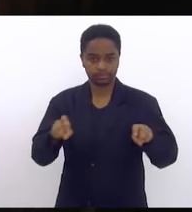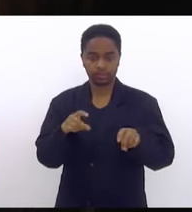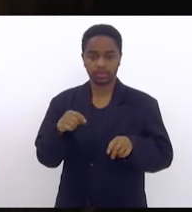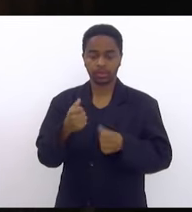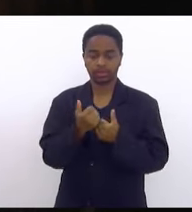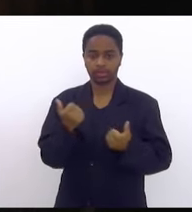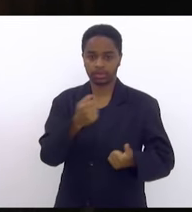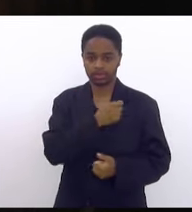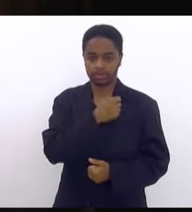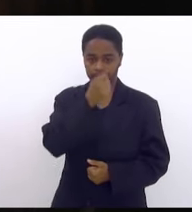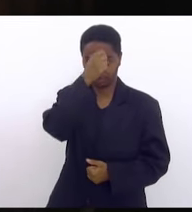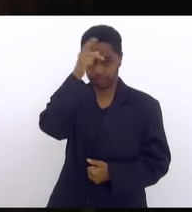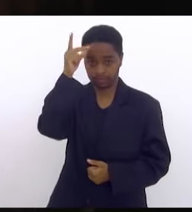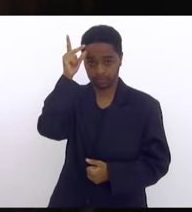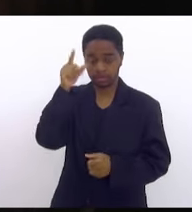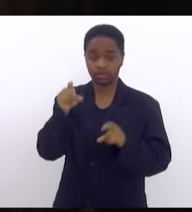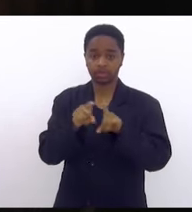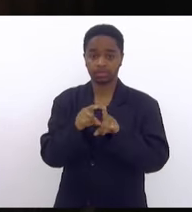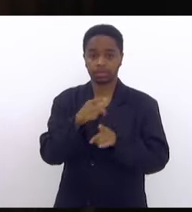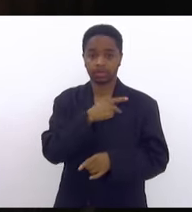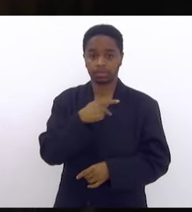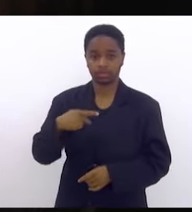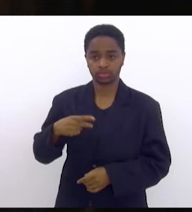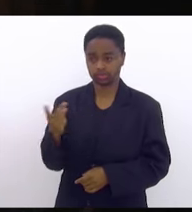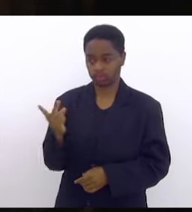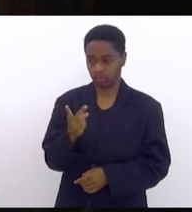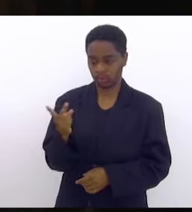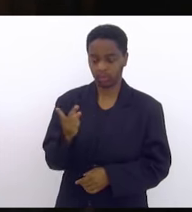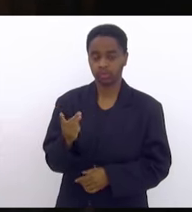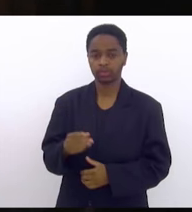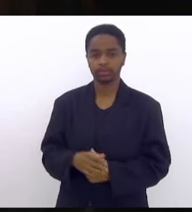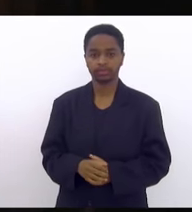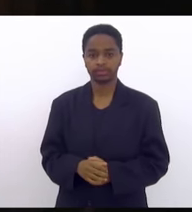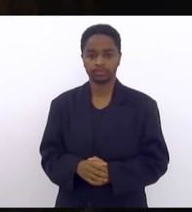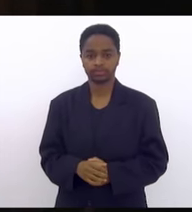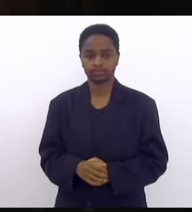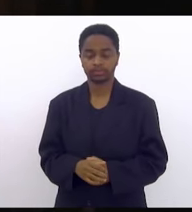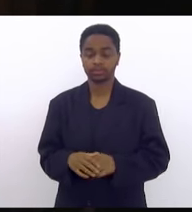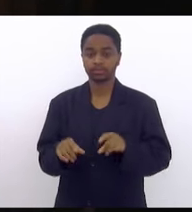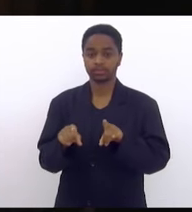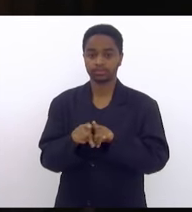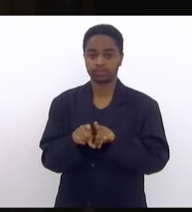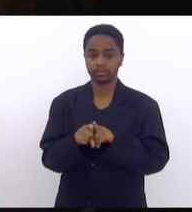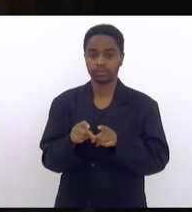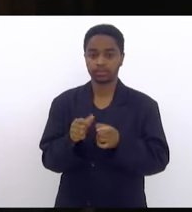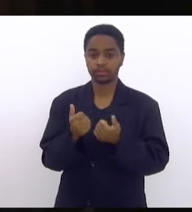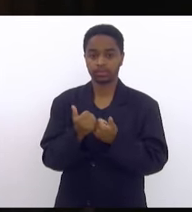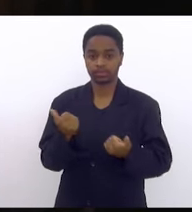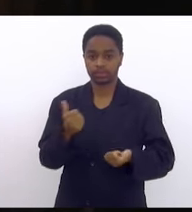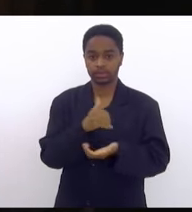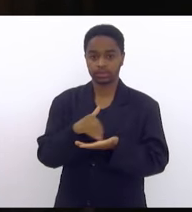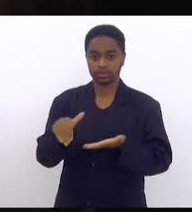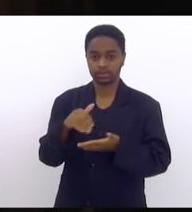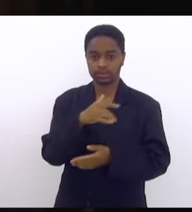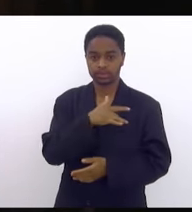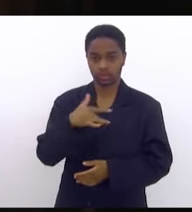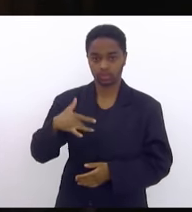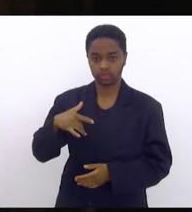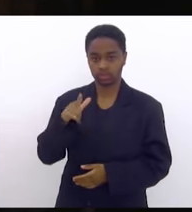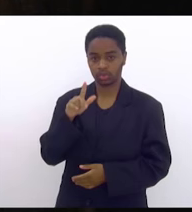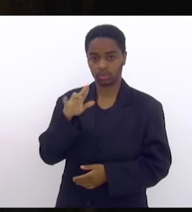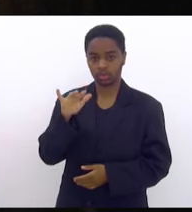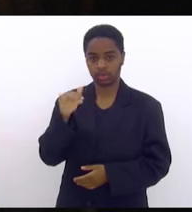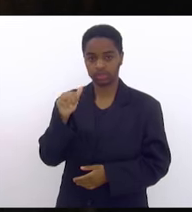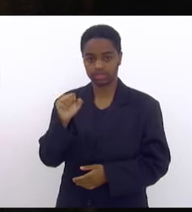Ilha, ao nosso querido pastores, né, pastor Roque, pastor Samuel, nosso subsecretário de saúde, nosso querido